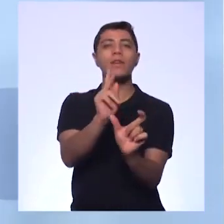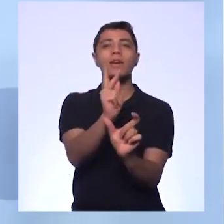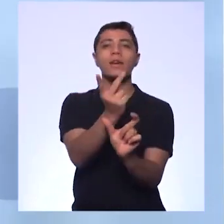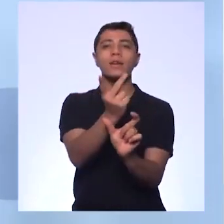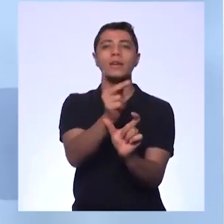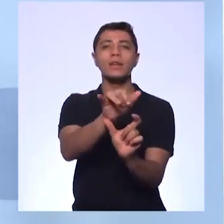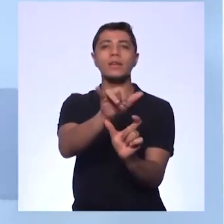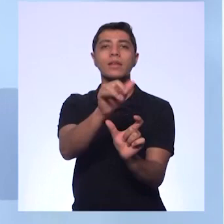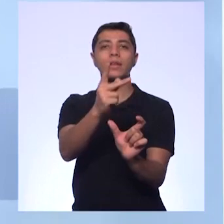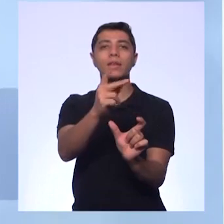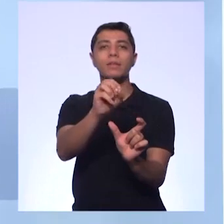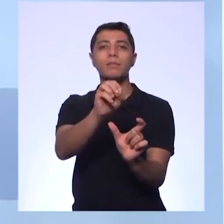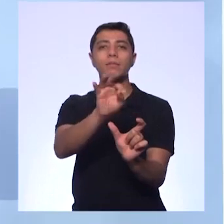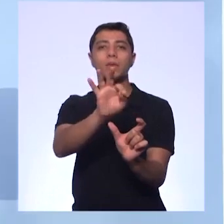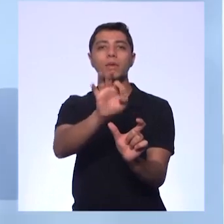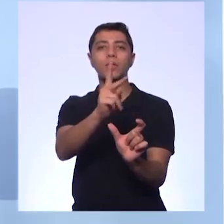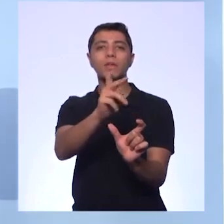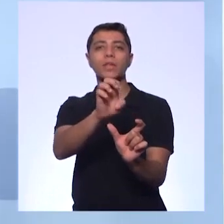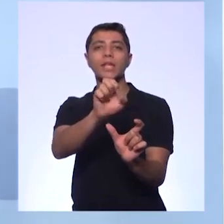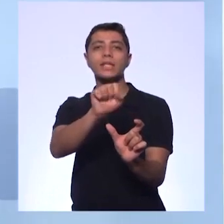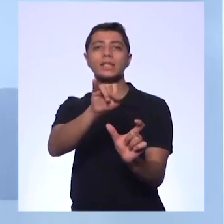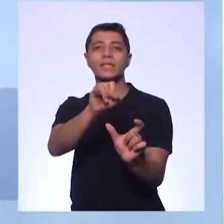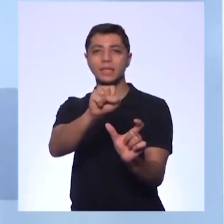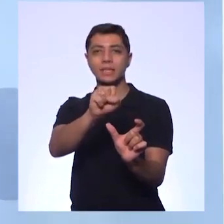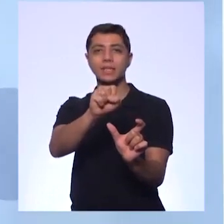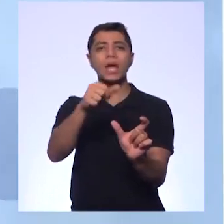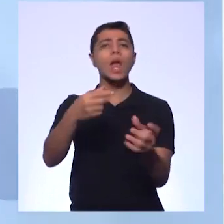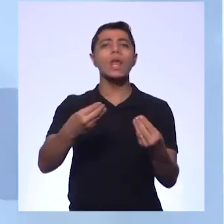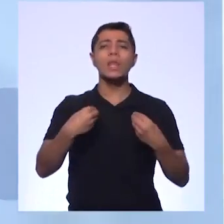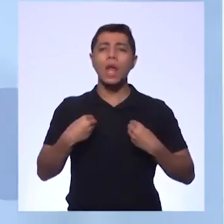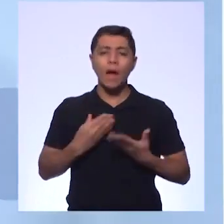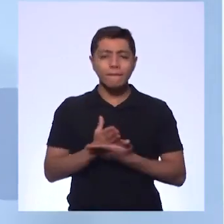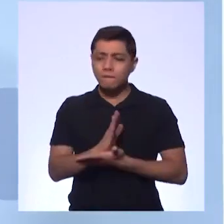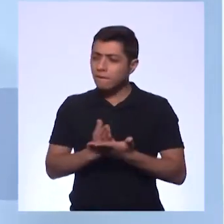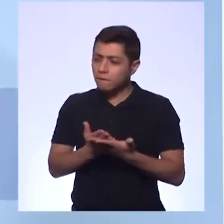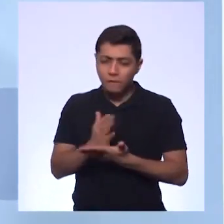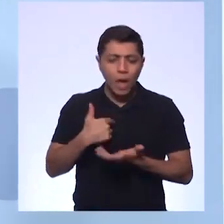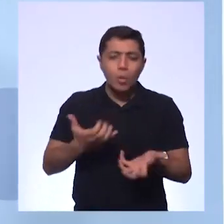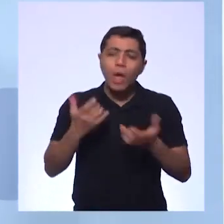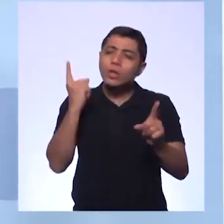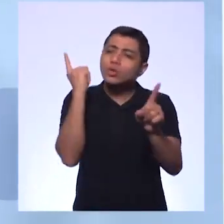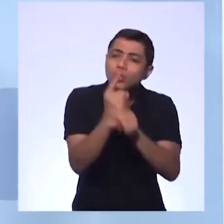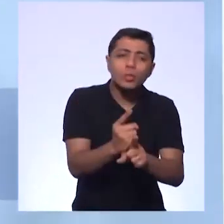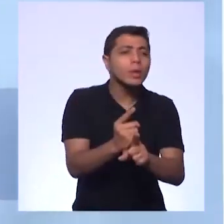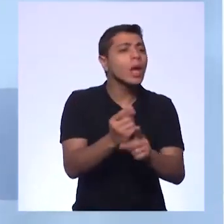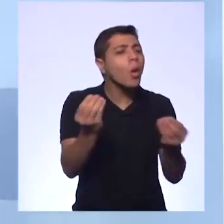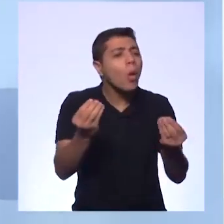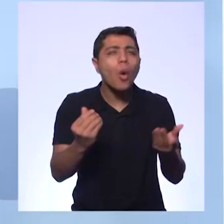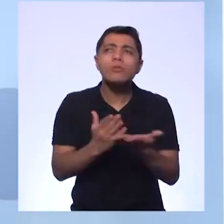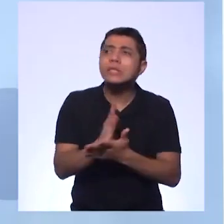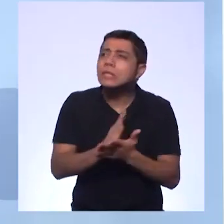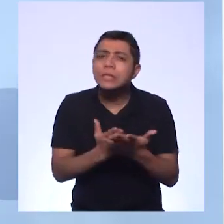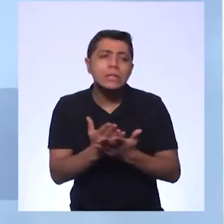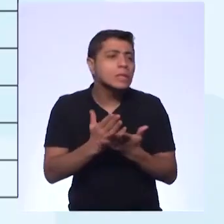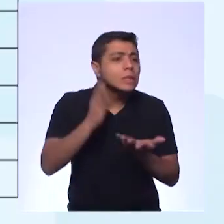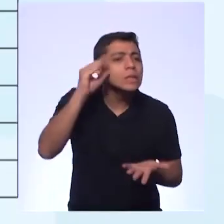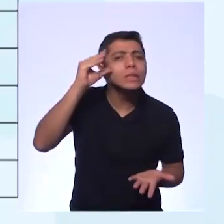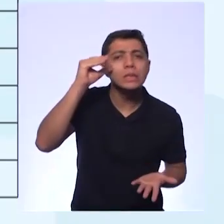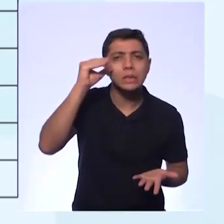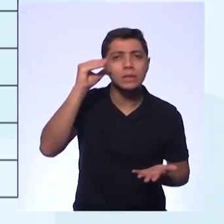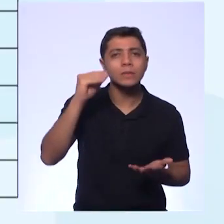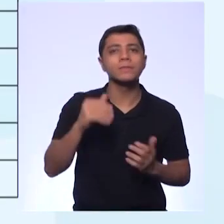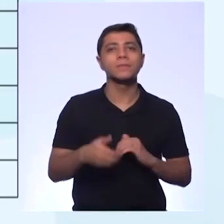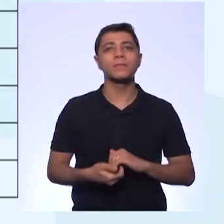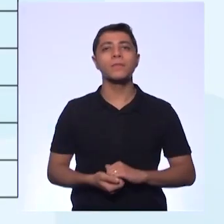está inquietando você, algo que você quer descobrir, certo? Vamos para o próximo exercício, que é bem parecido, mas ele é bem mais curtinho. Olha só, a gente tem